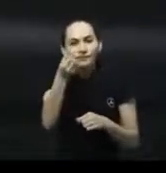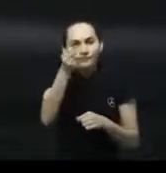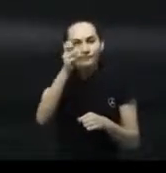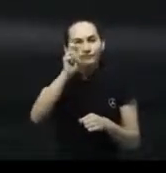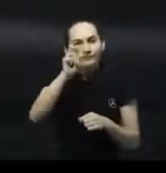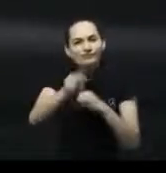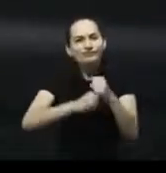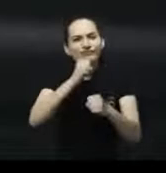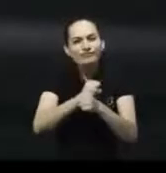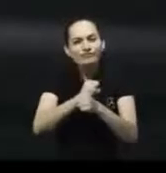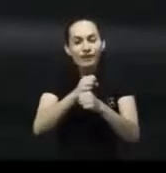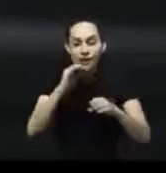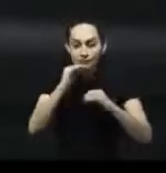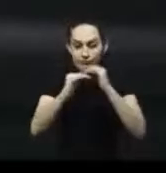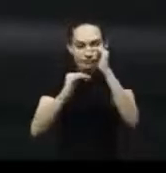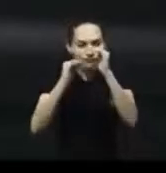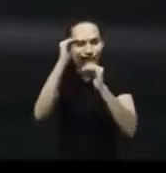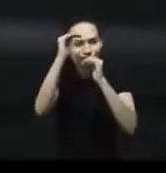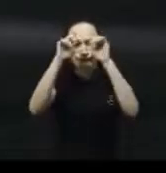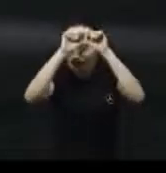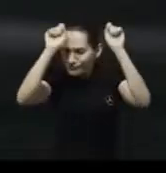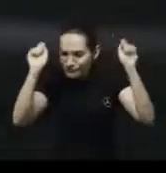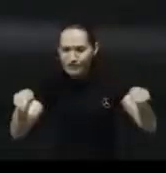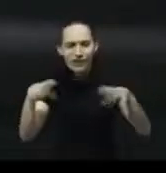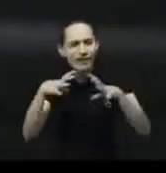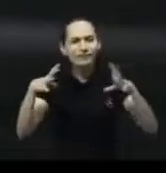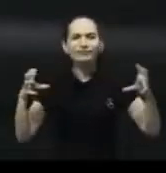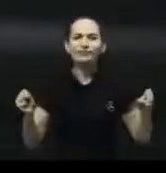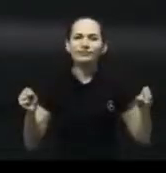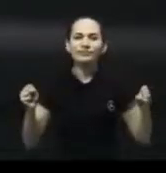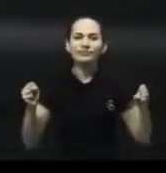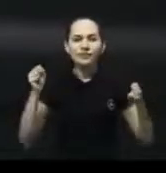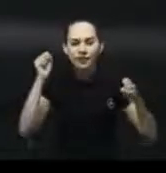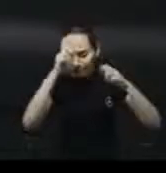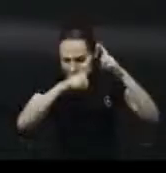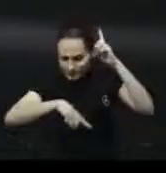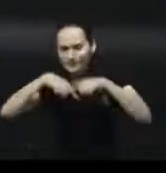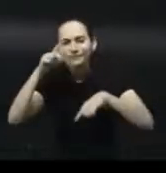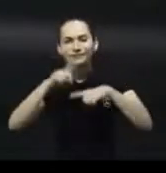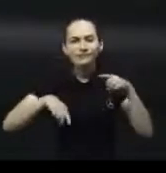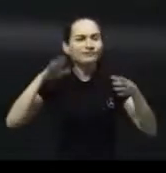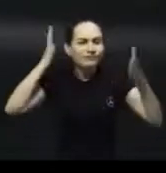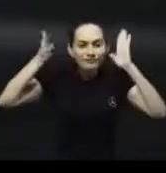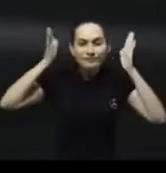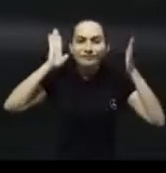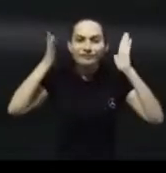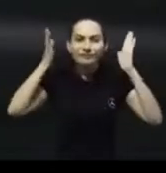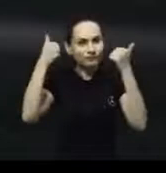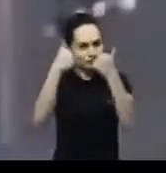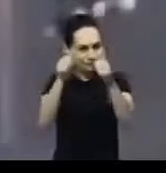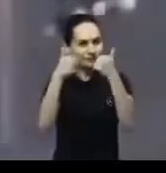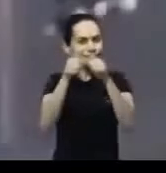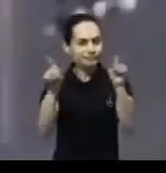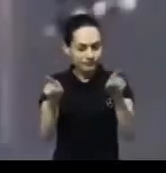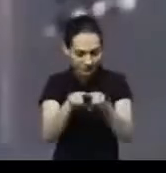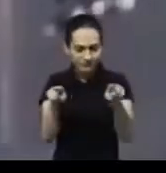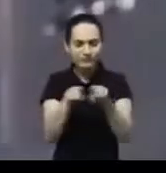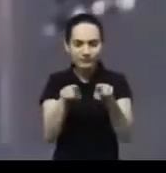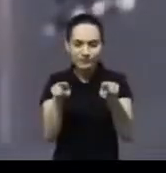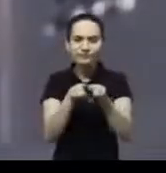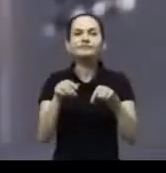anos desenvolvemos uma estrutura a porta de serviço tanto para caminhões quanto para ônibus